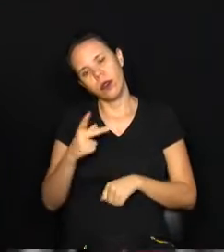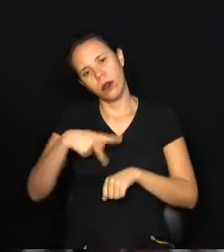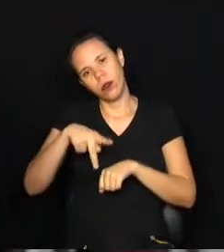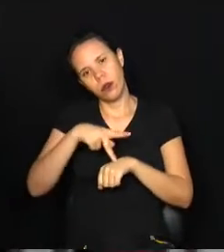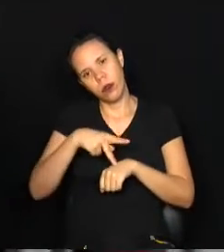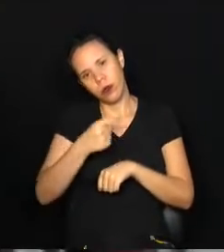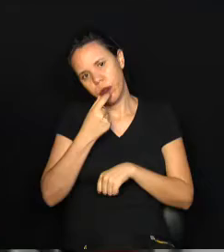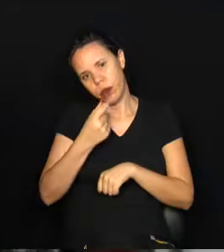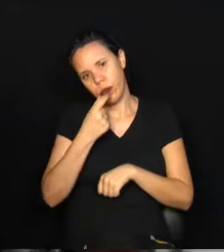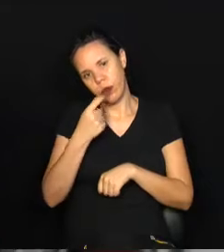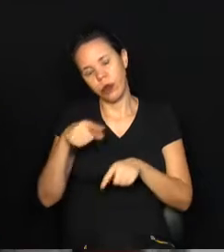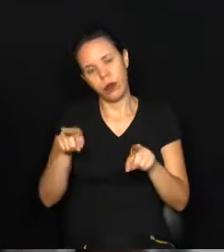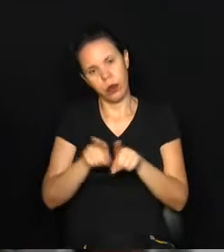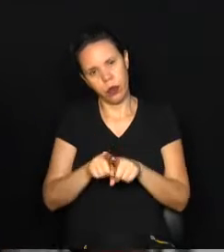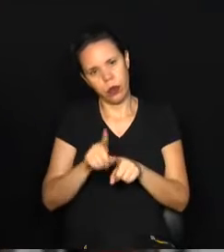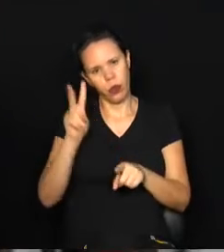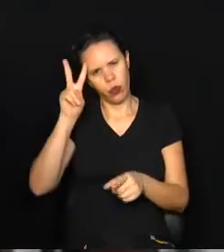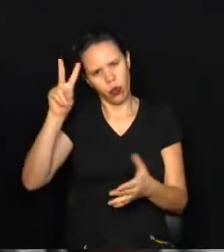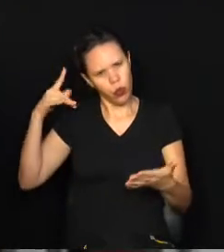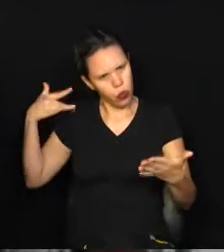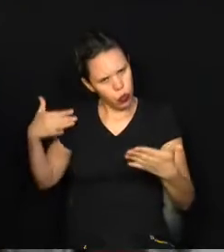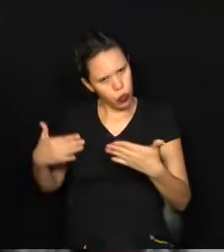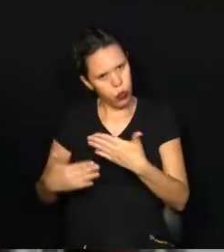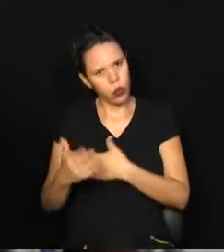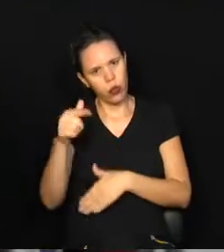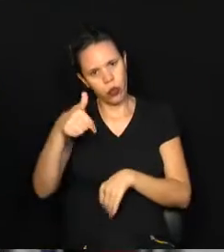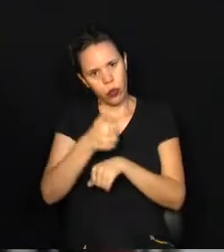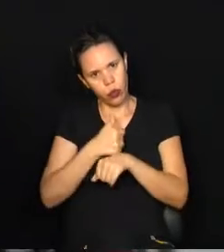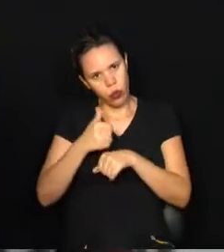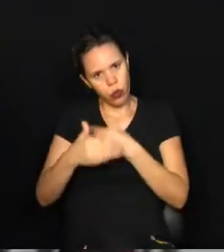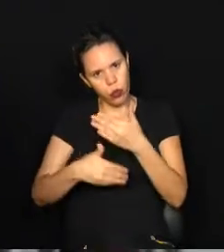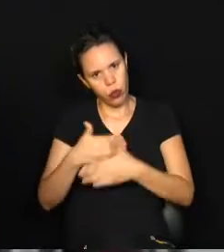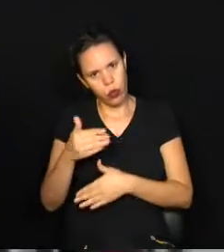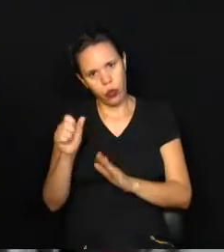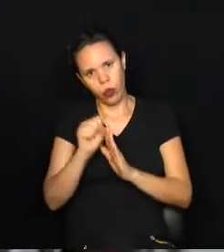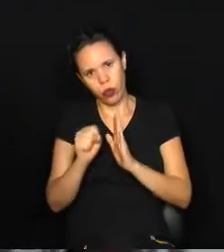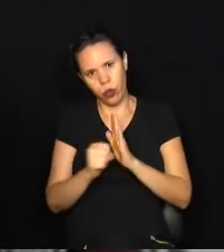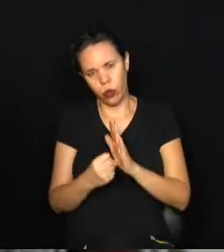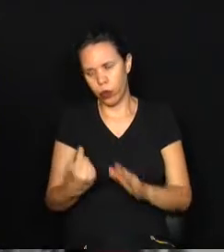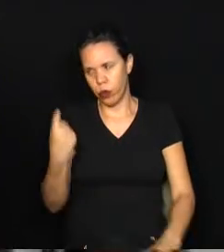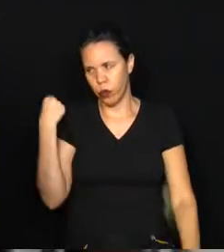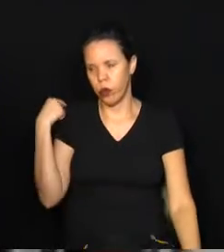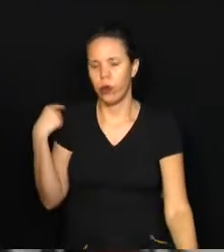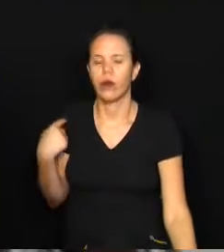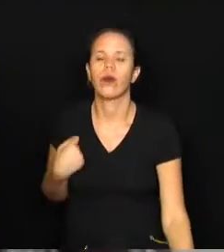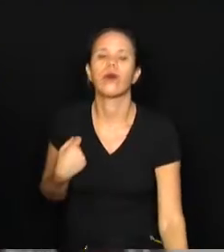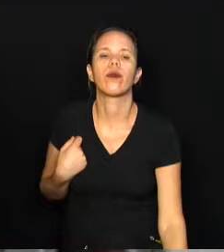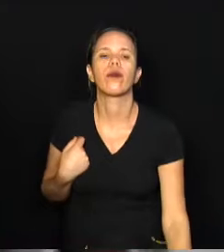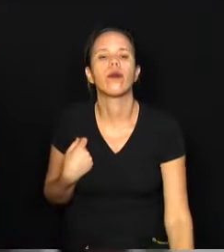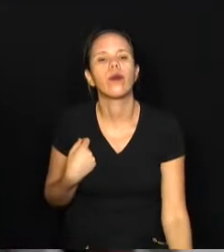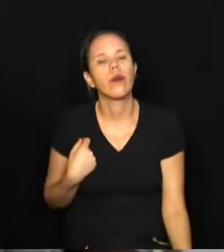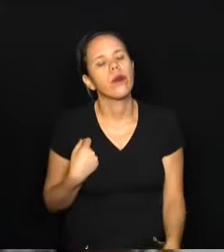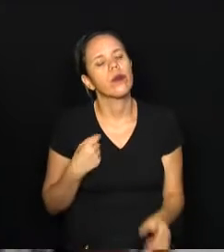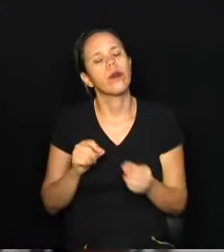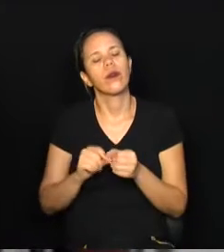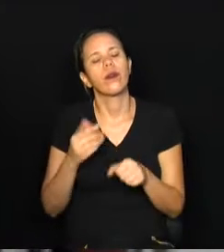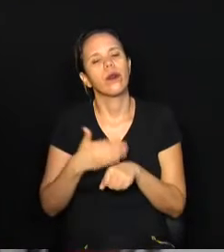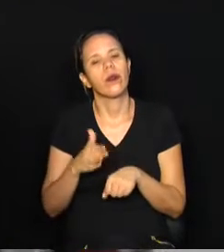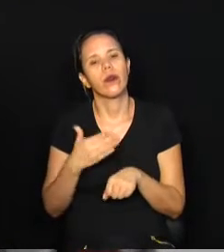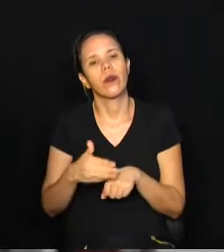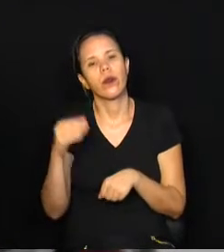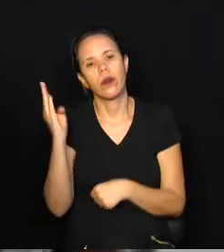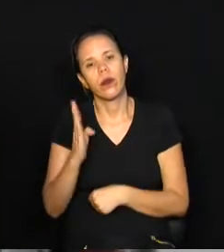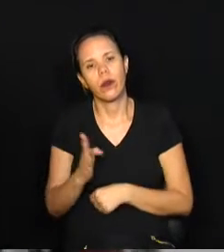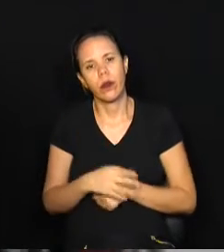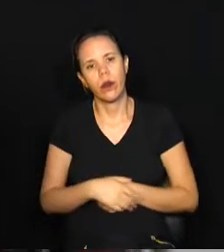história relacionando a optometria, já nos séculos passados, sendo praticada no